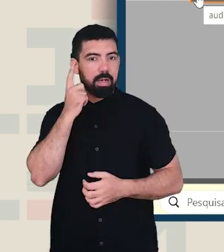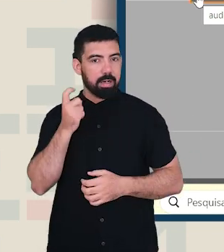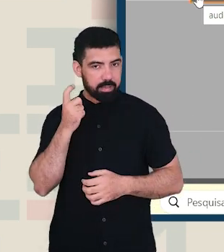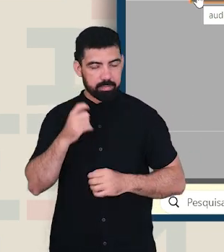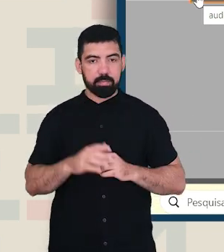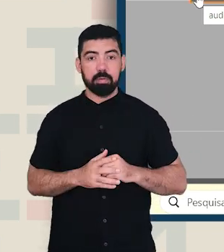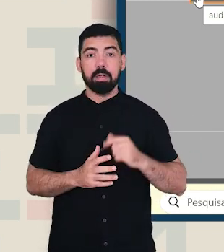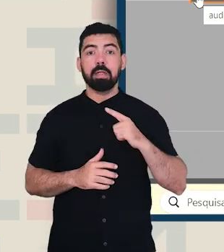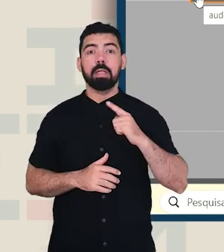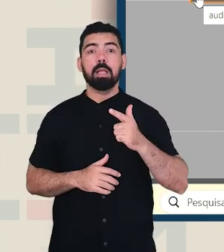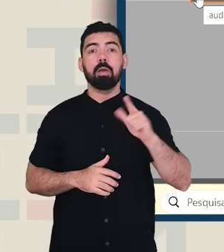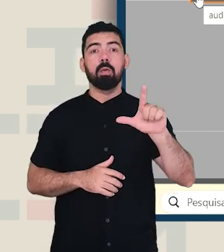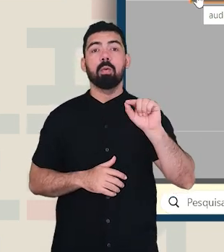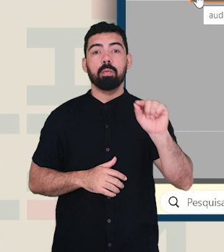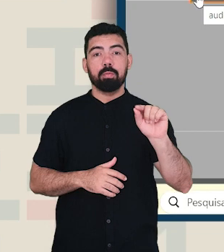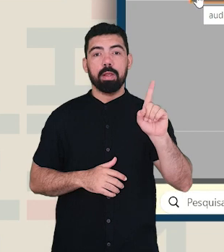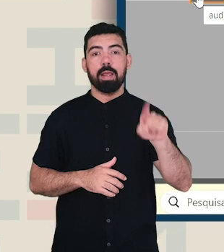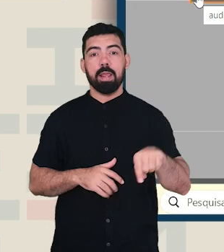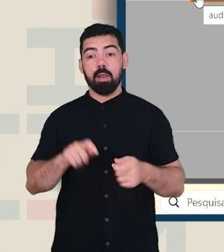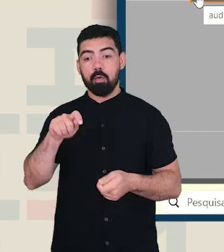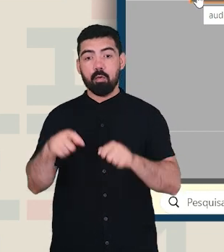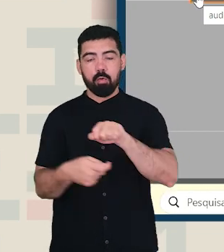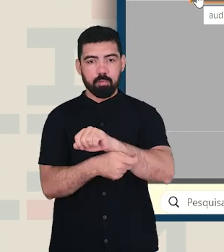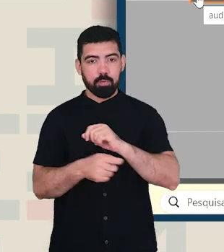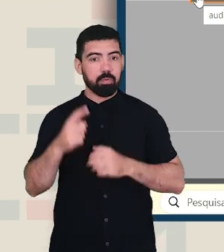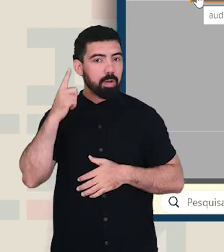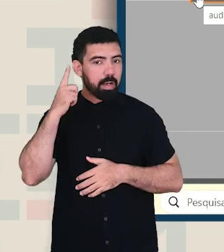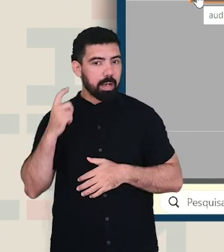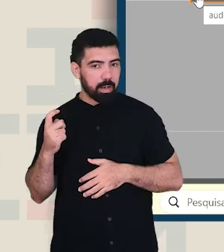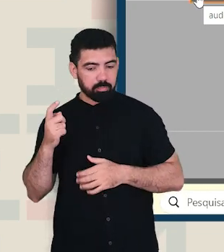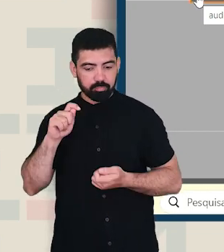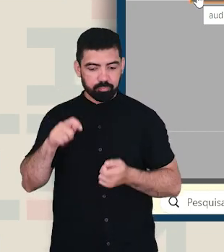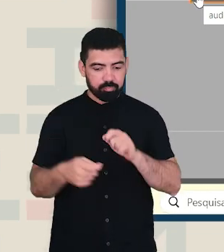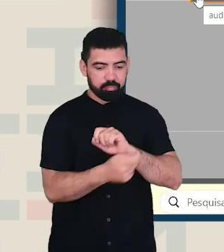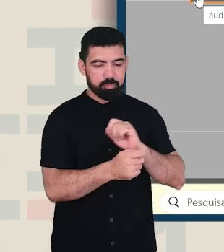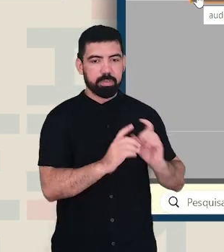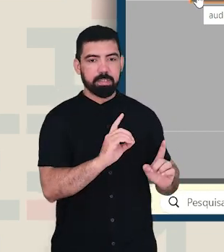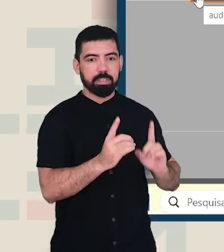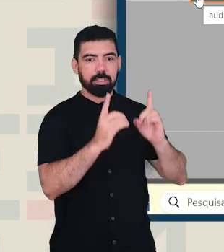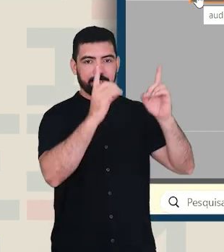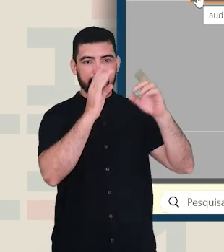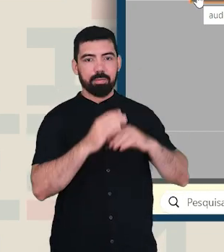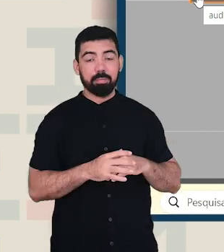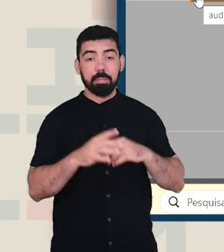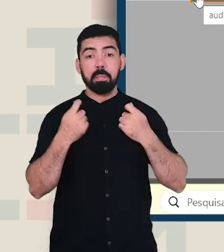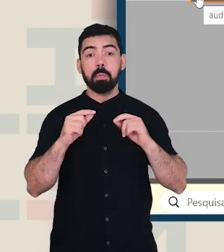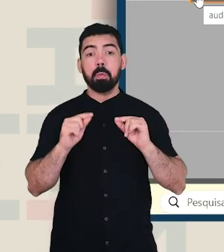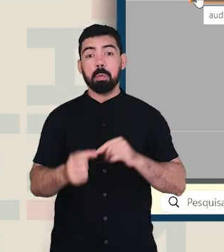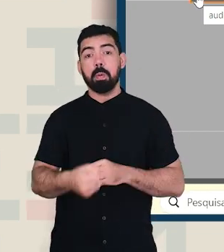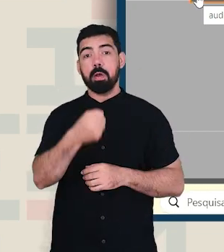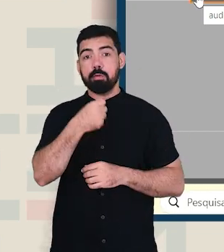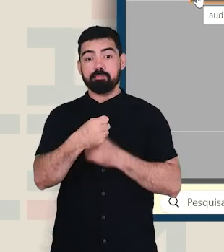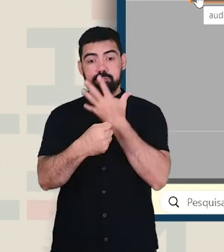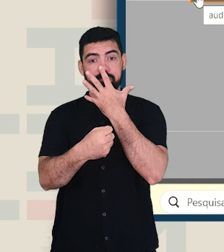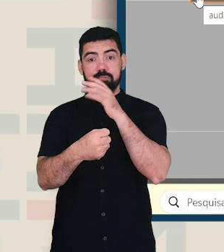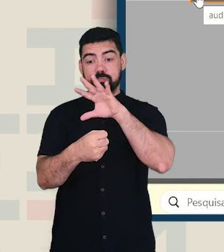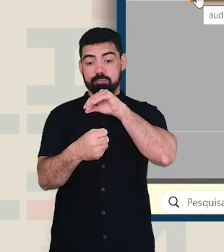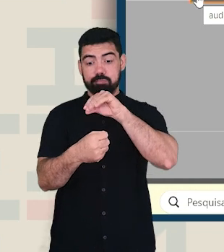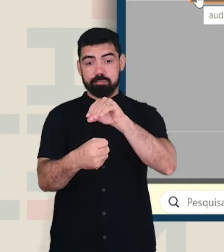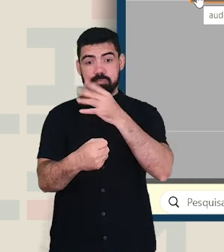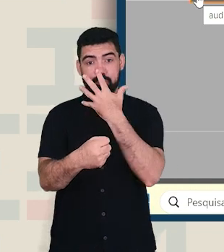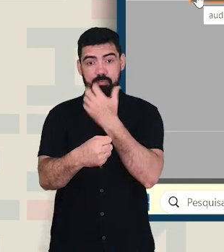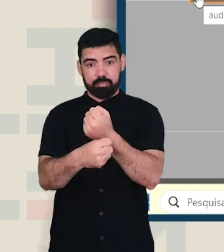um conversor de áudio para digital. Seria onde eu teria que ligar o sinal do microfone para entrar no